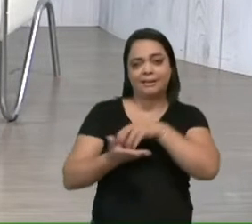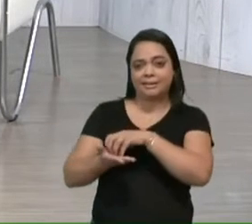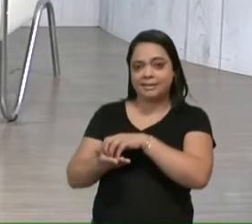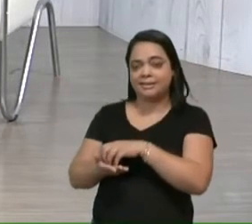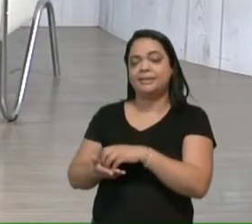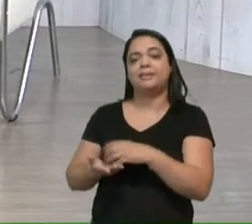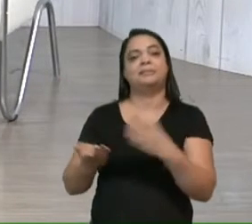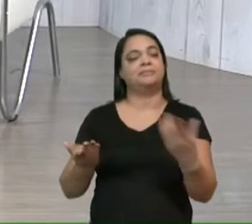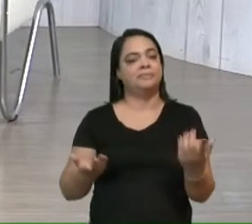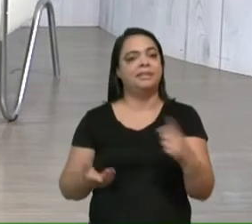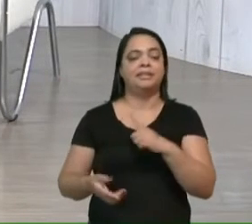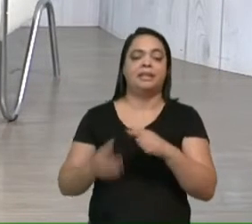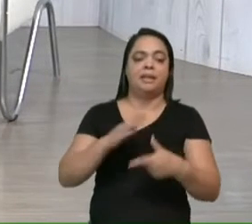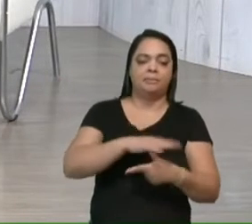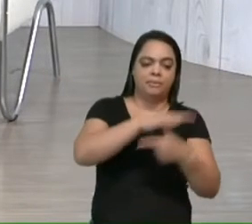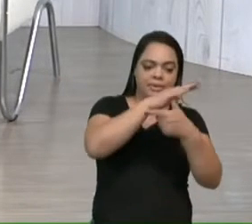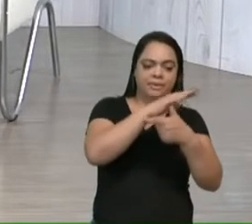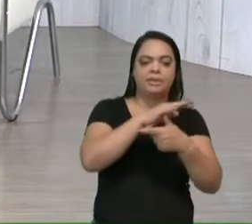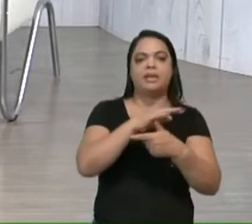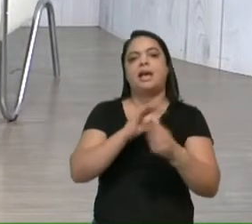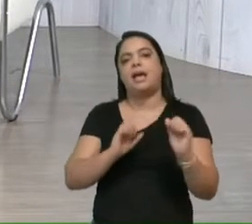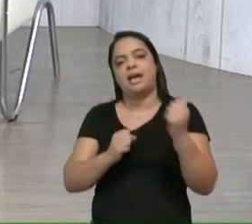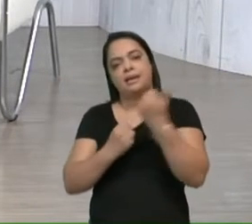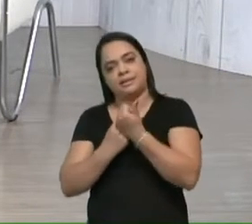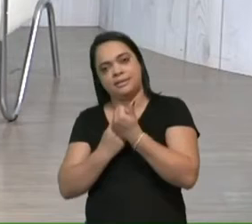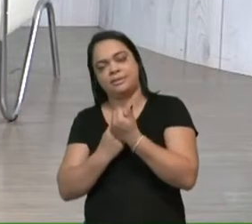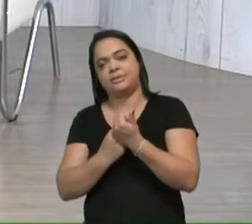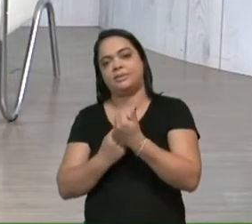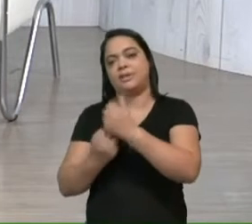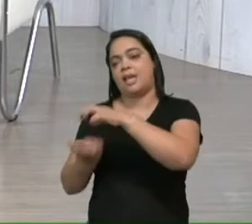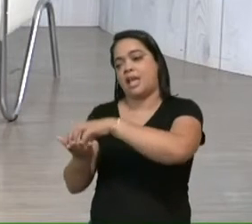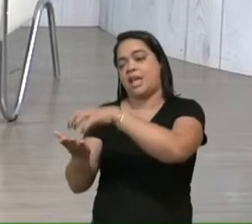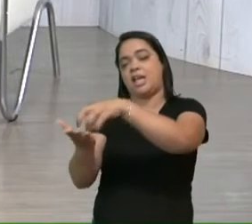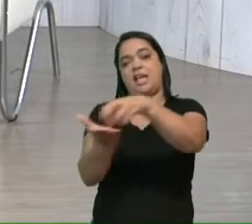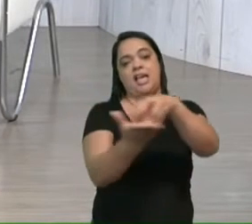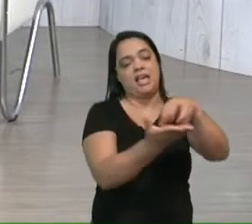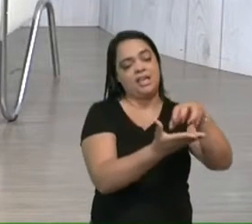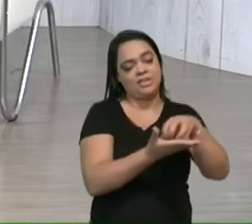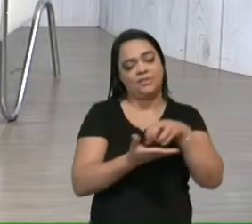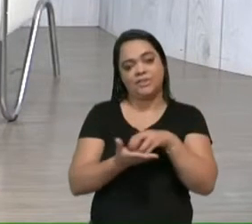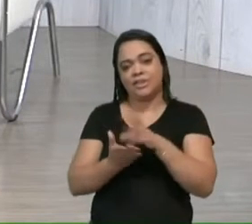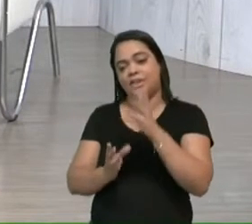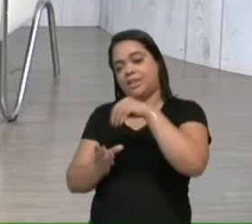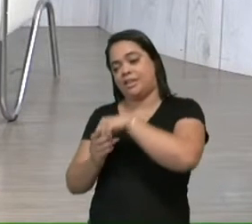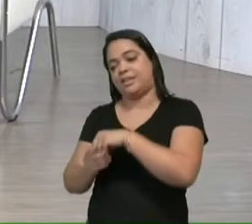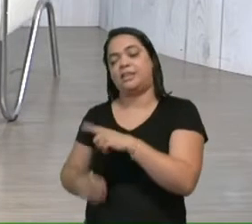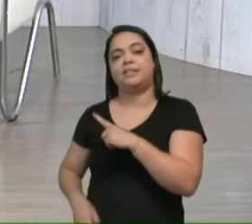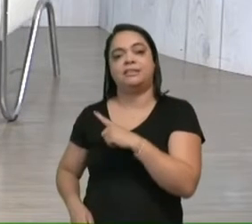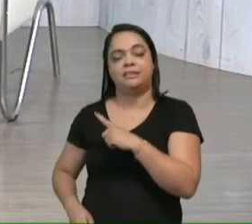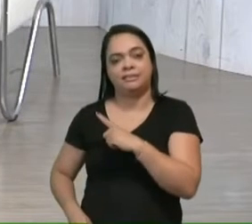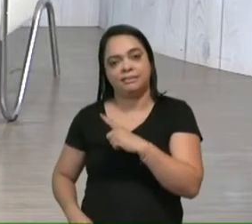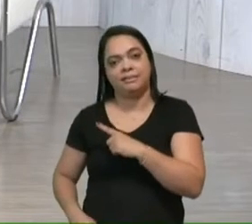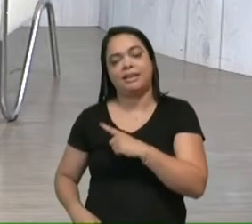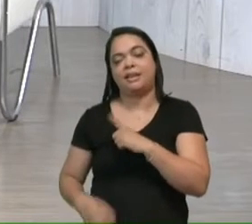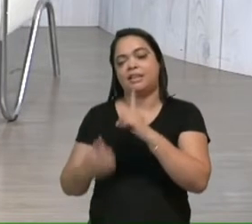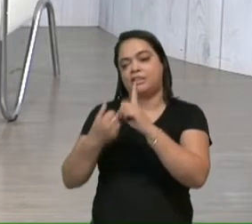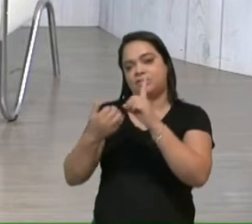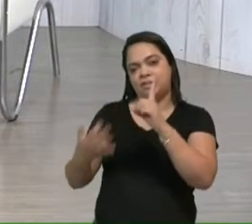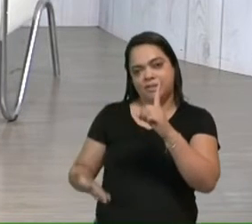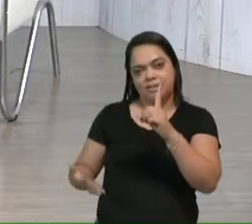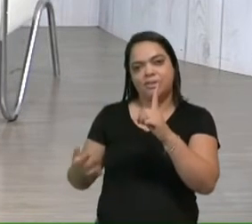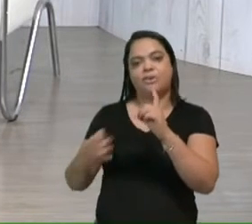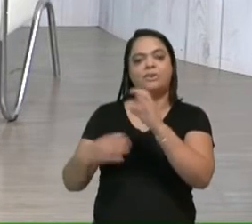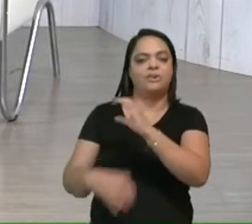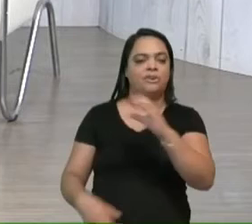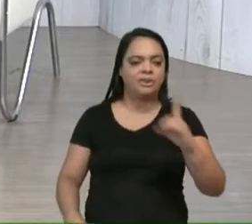da diretoria tem a pró-reitoria as assessorias as divisões e cada divisão tem né os seus diretores os seus